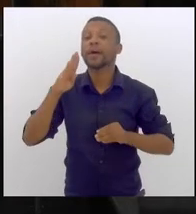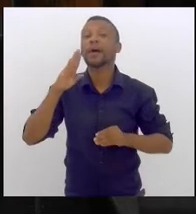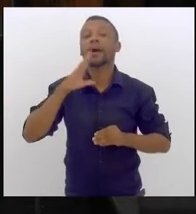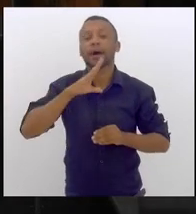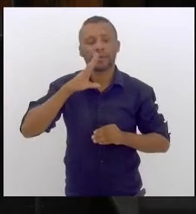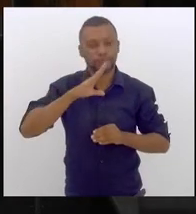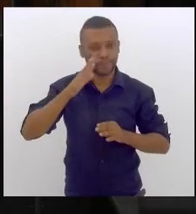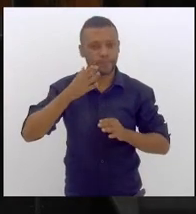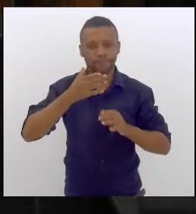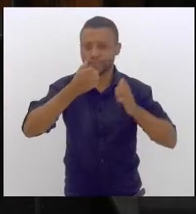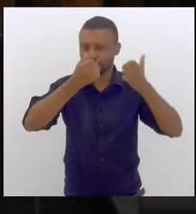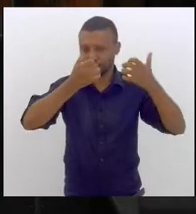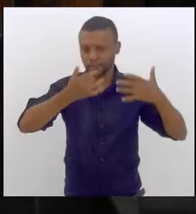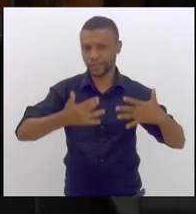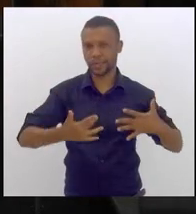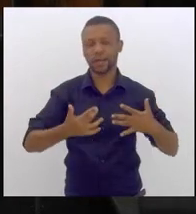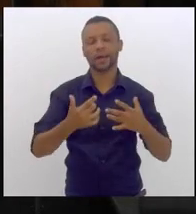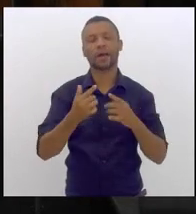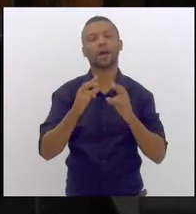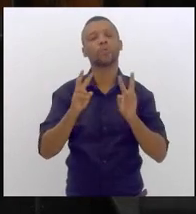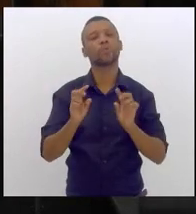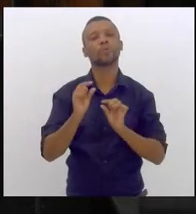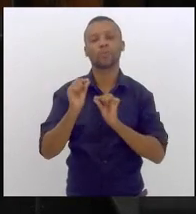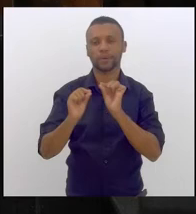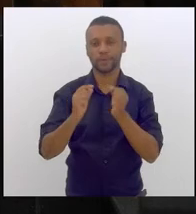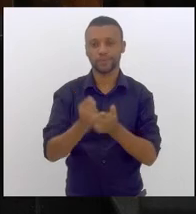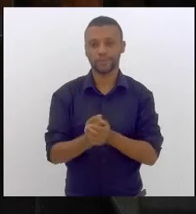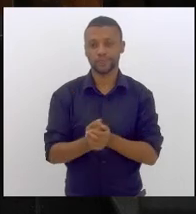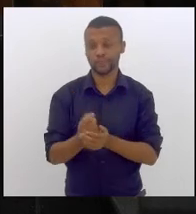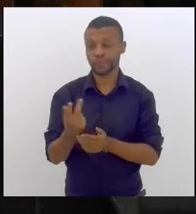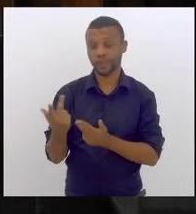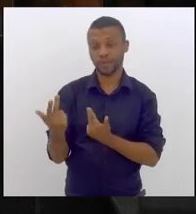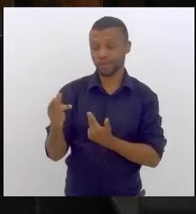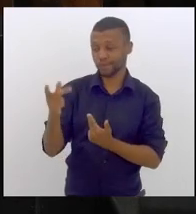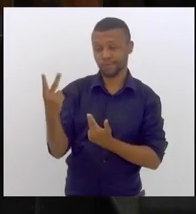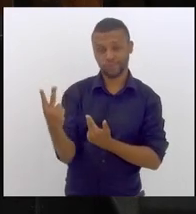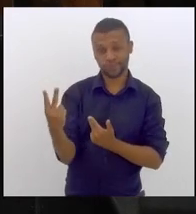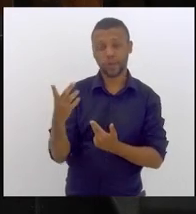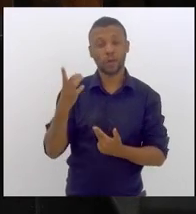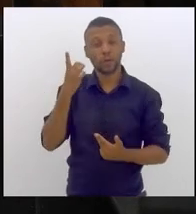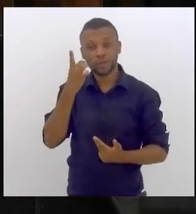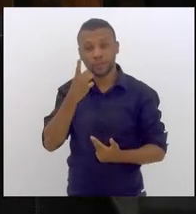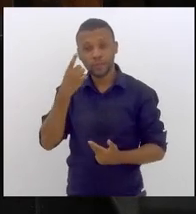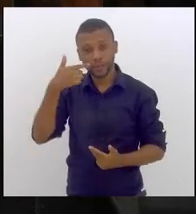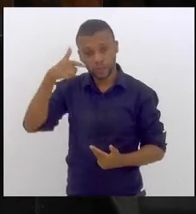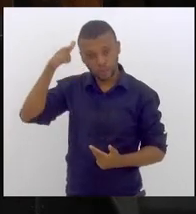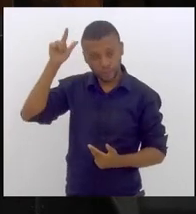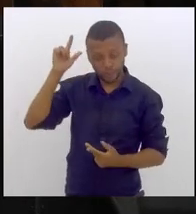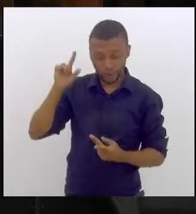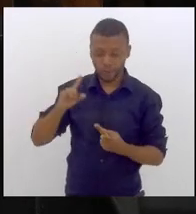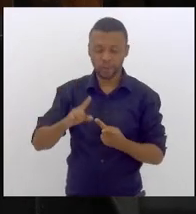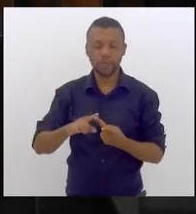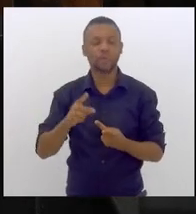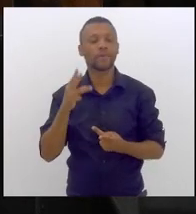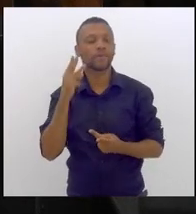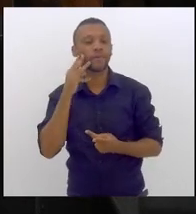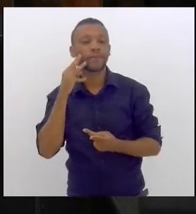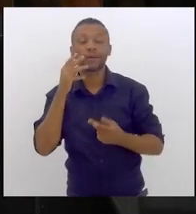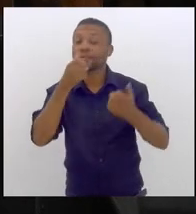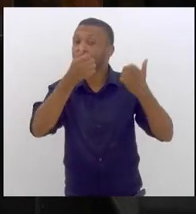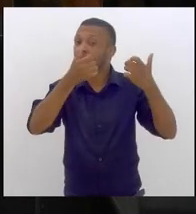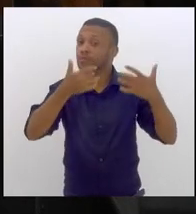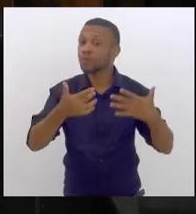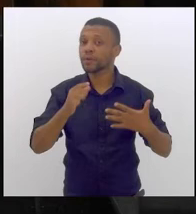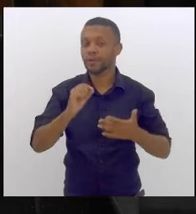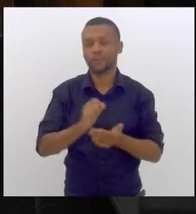questão. Como o Luiz Paulo e o Valdec mencionaram, eu fui ministro de Meio Ambiente e, na nossa